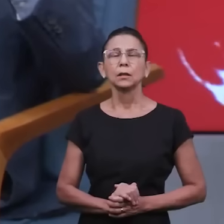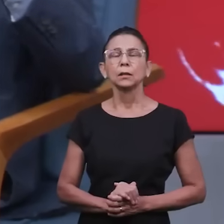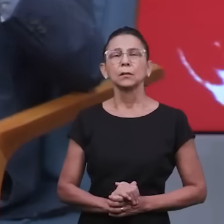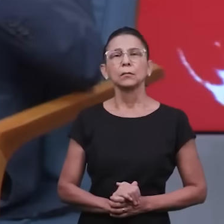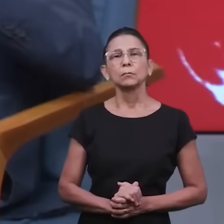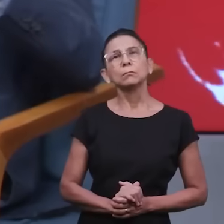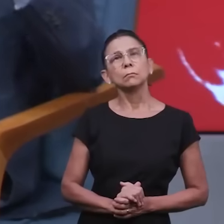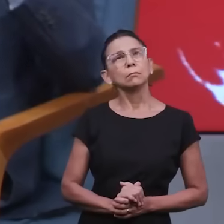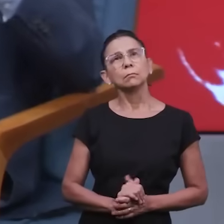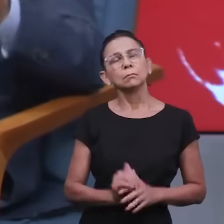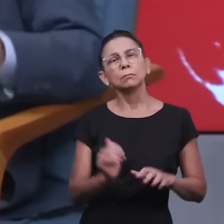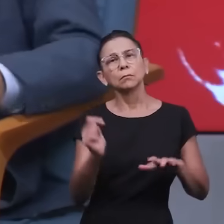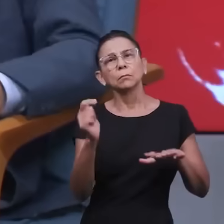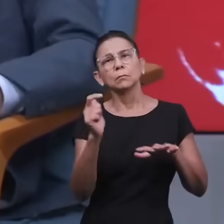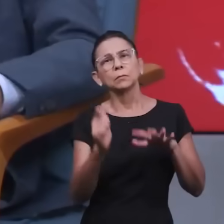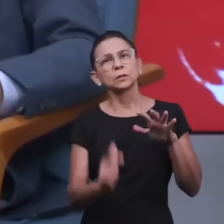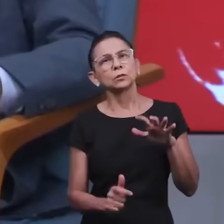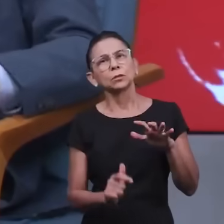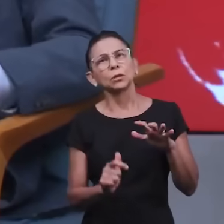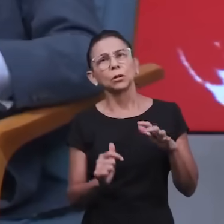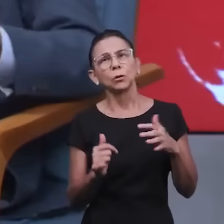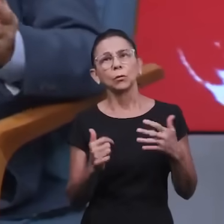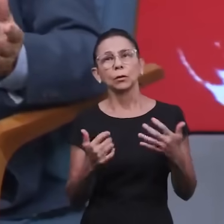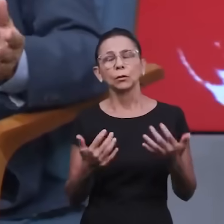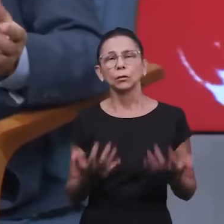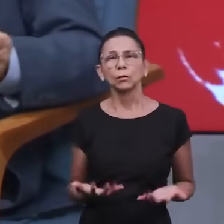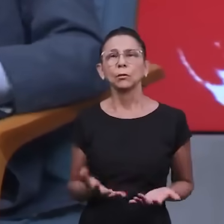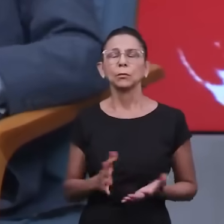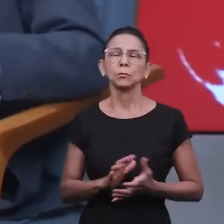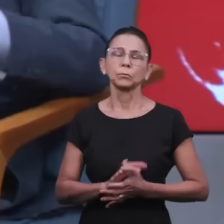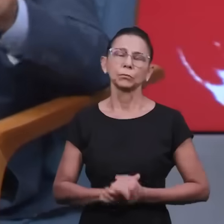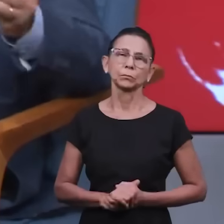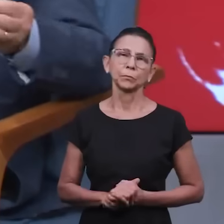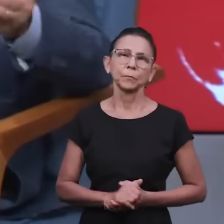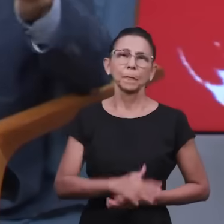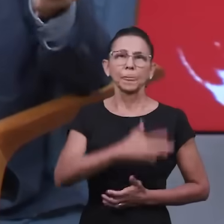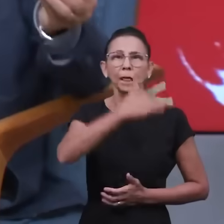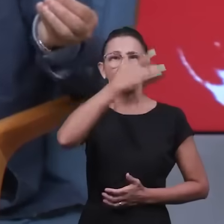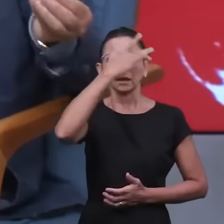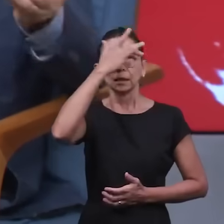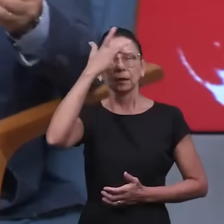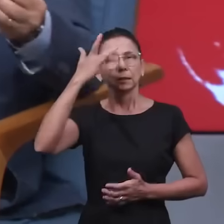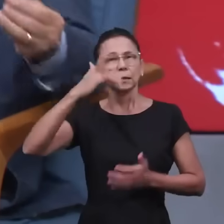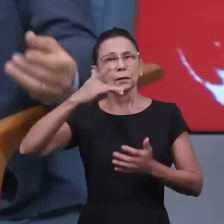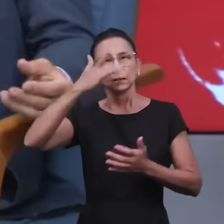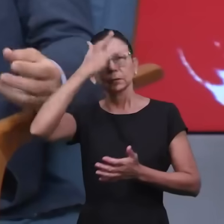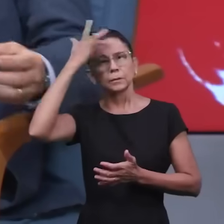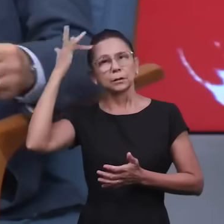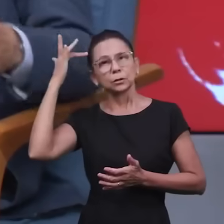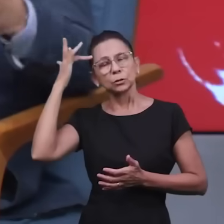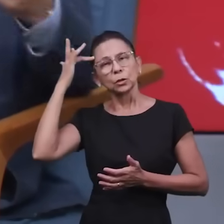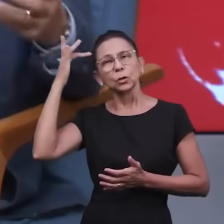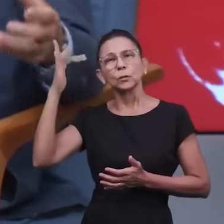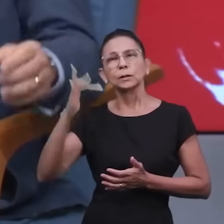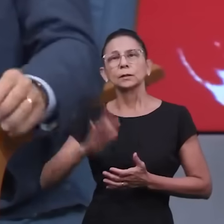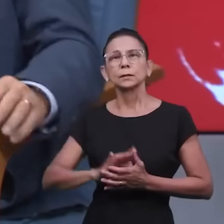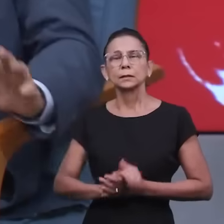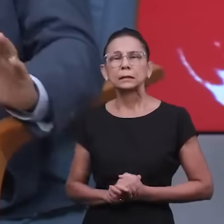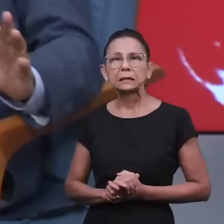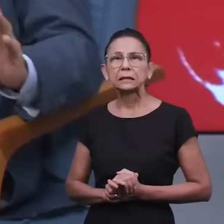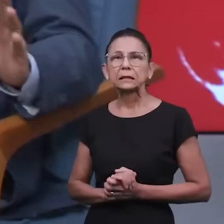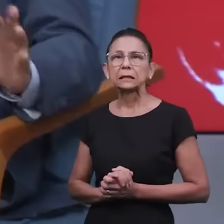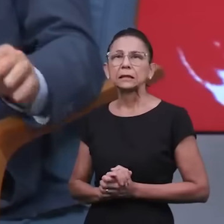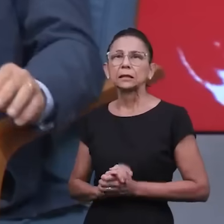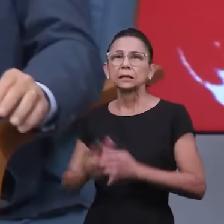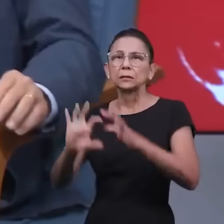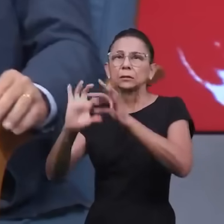Deus, Philos significa afinidade. Então, aqueles que eram ligados a Deus, então era a igreja.